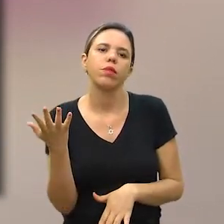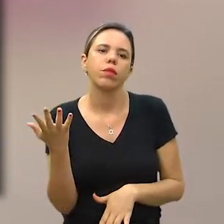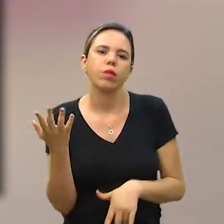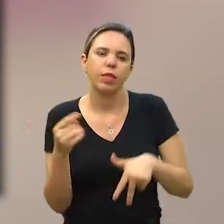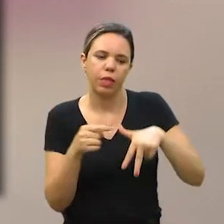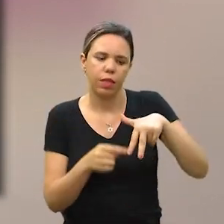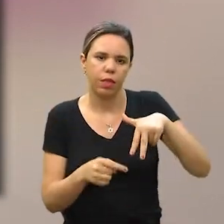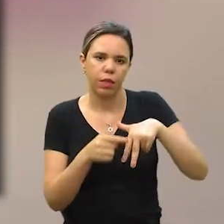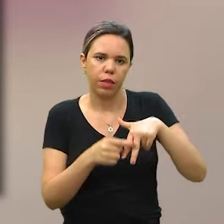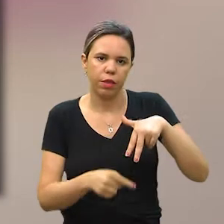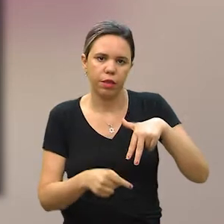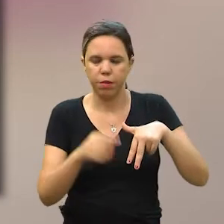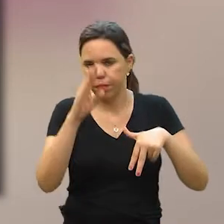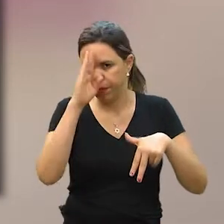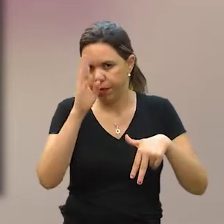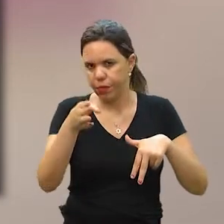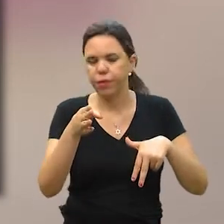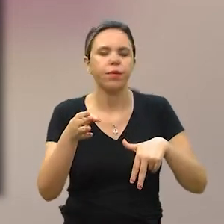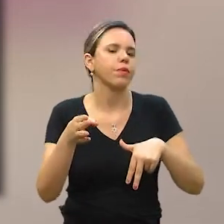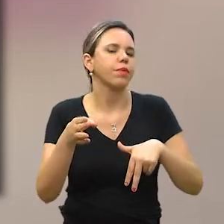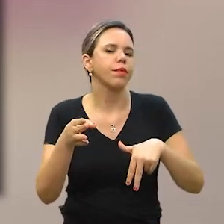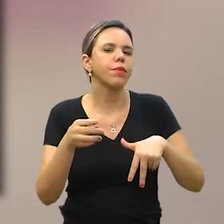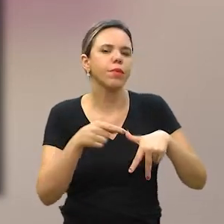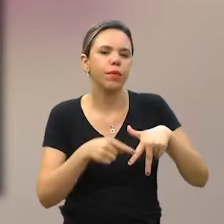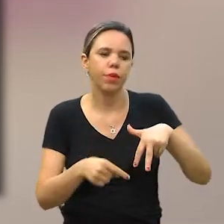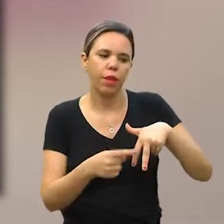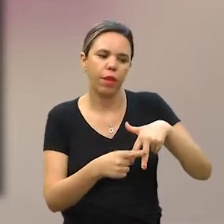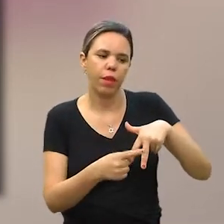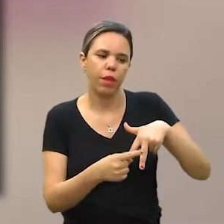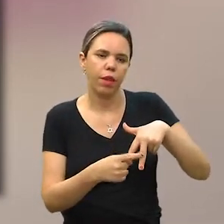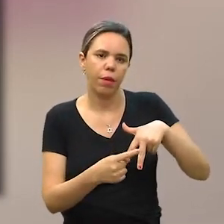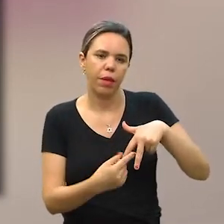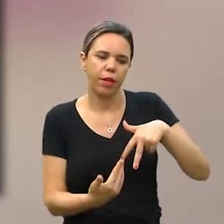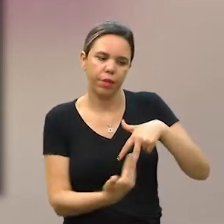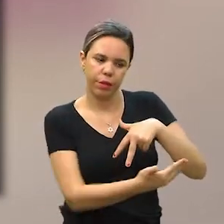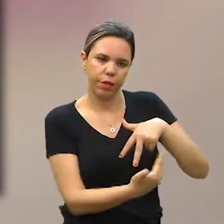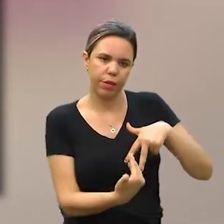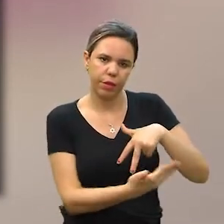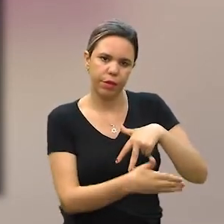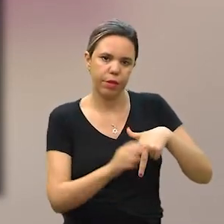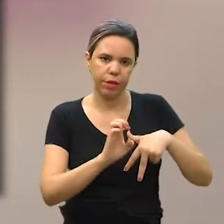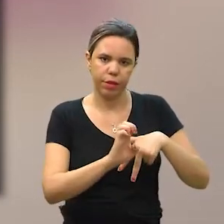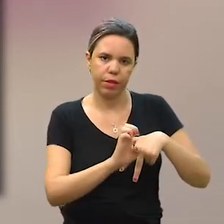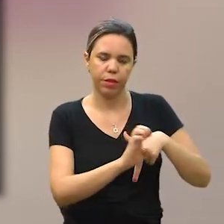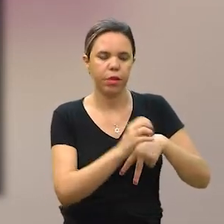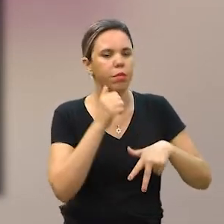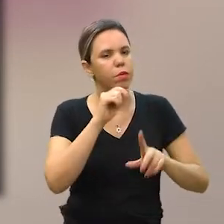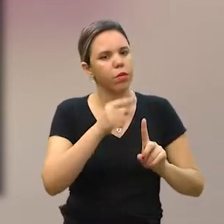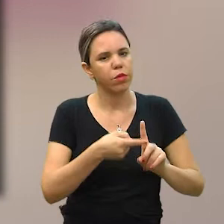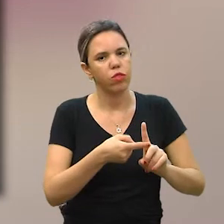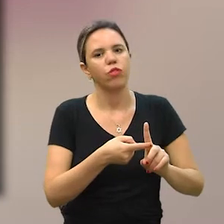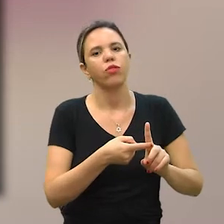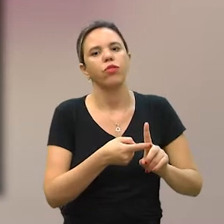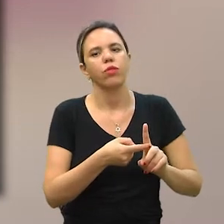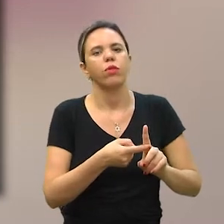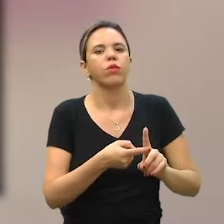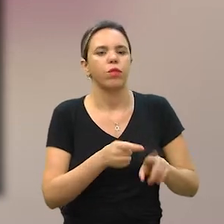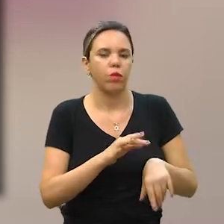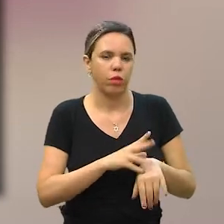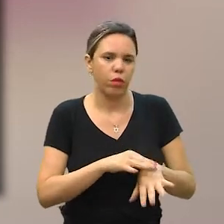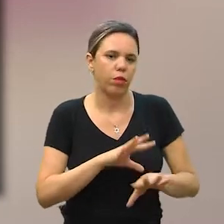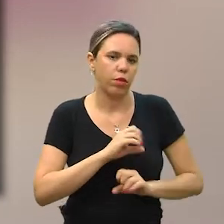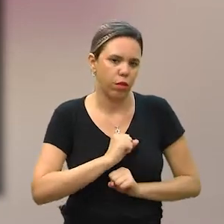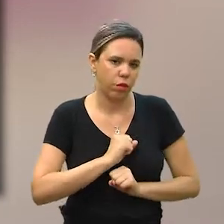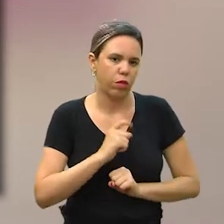ocorre nas pernas, principalmente na perna esquerda, né? Então, a gestante tem essa